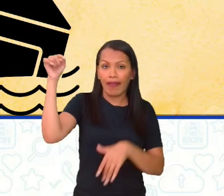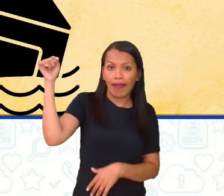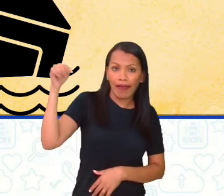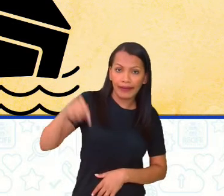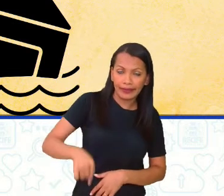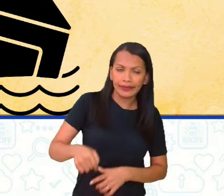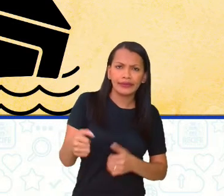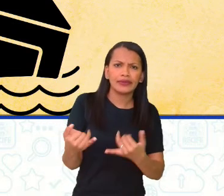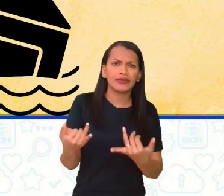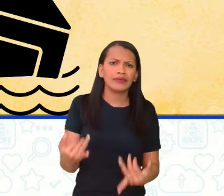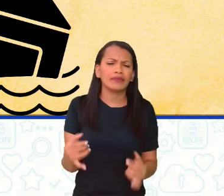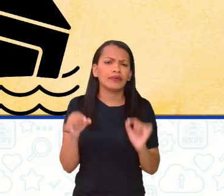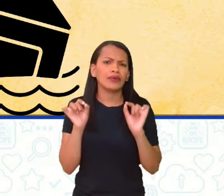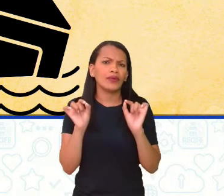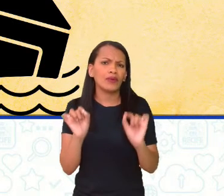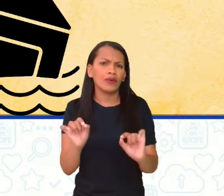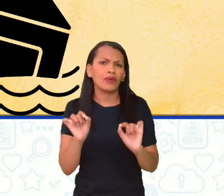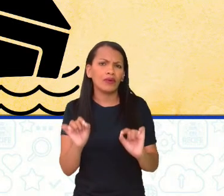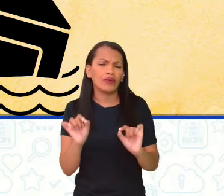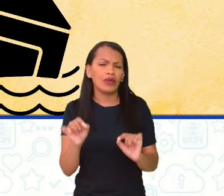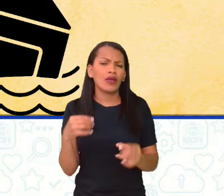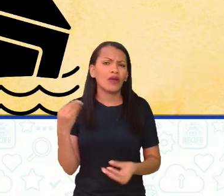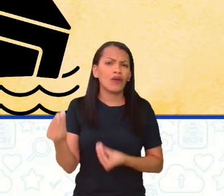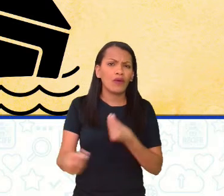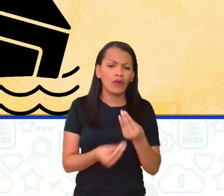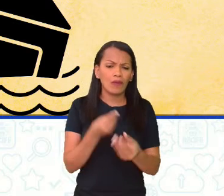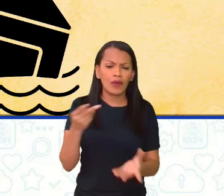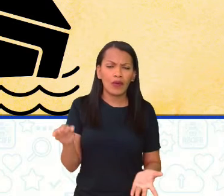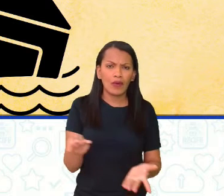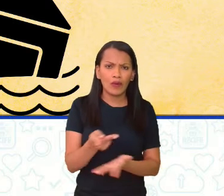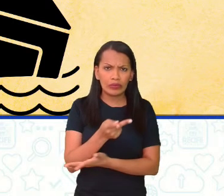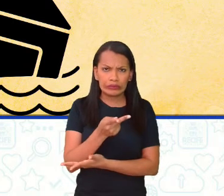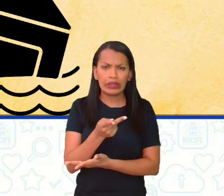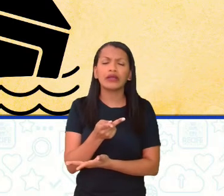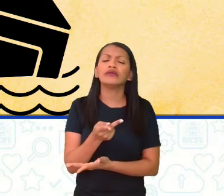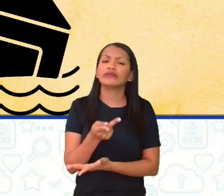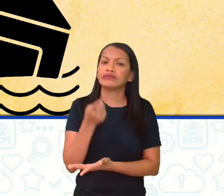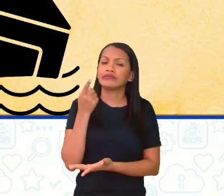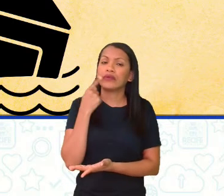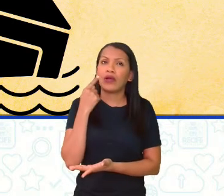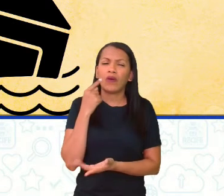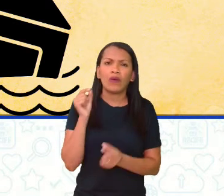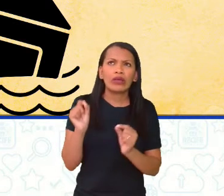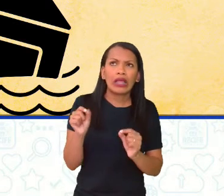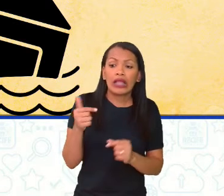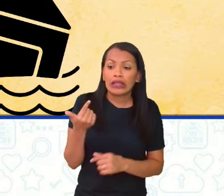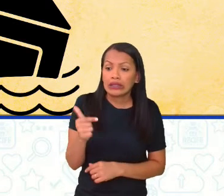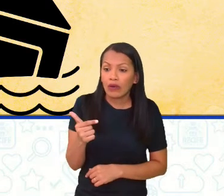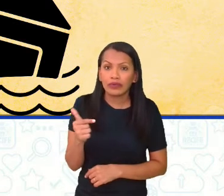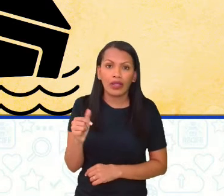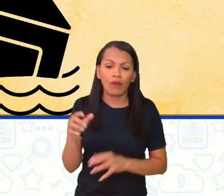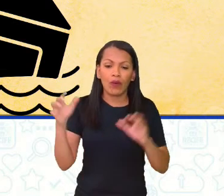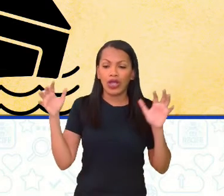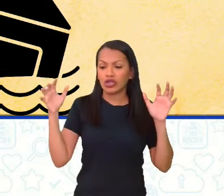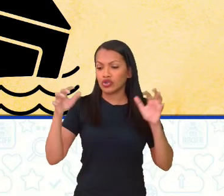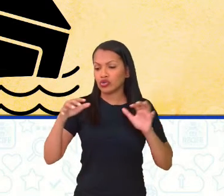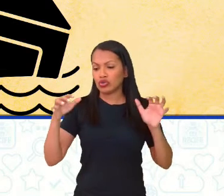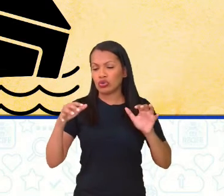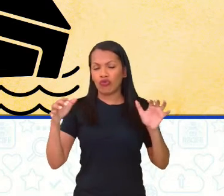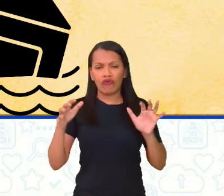sobre, né, esses eventos climáticos extremos, que não tem mais uma chuvinha ali